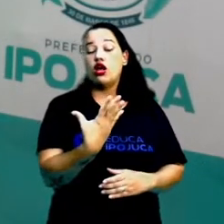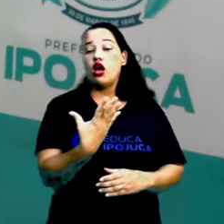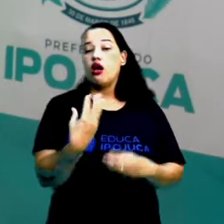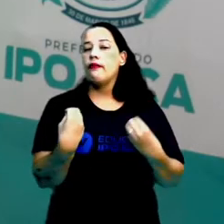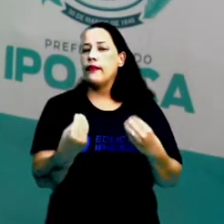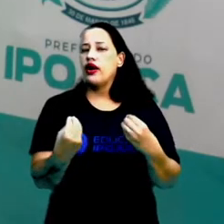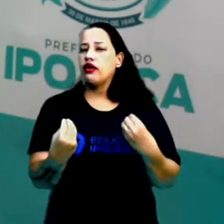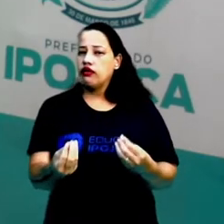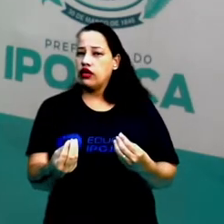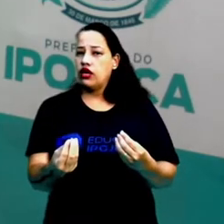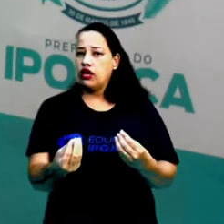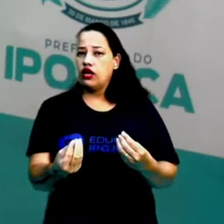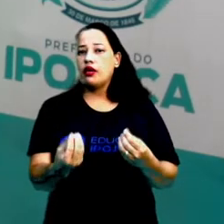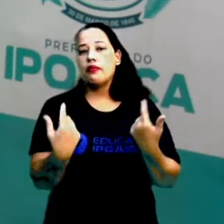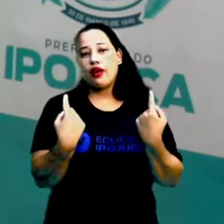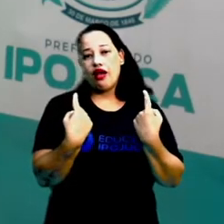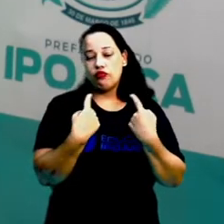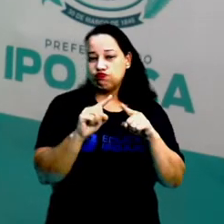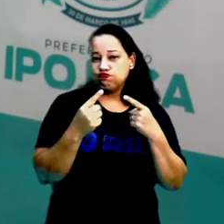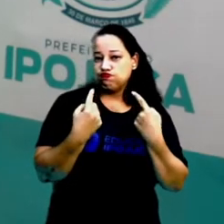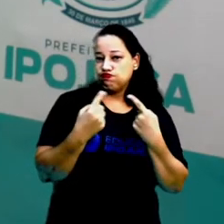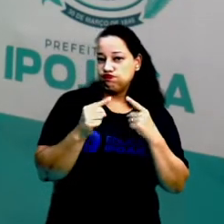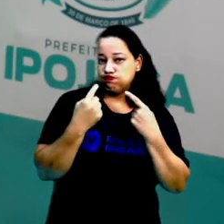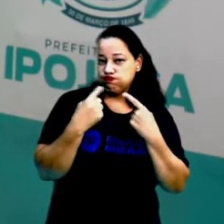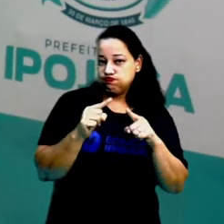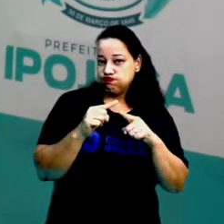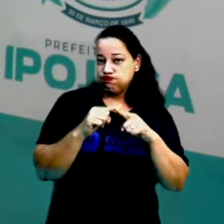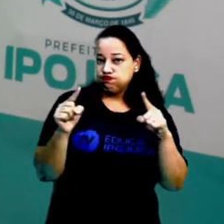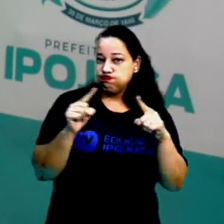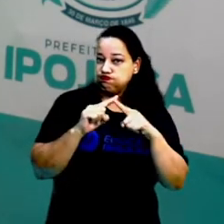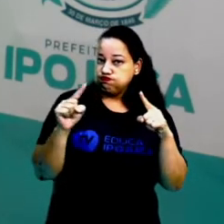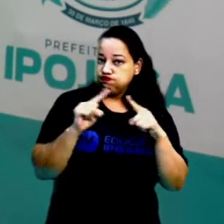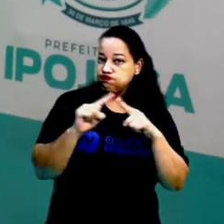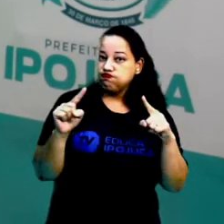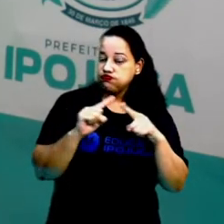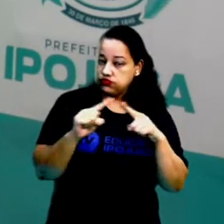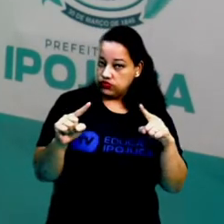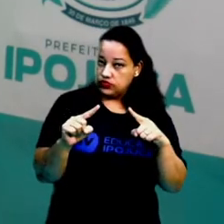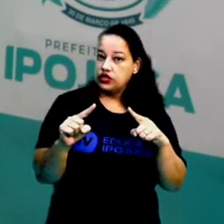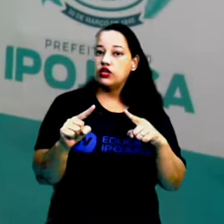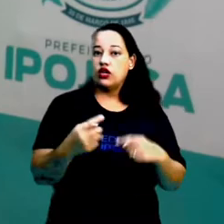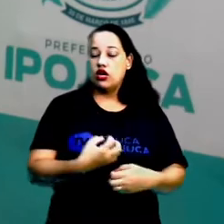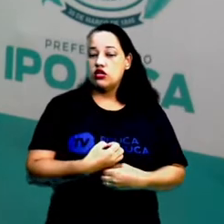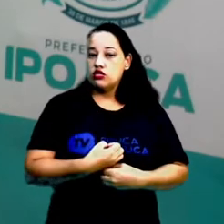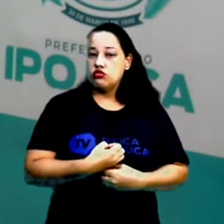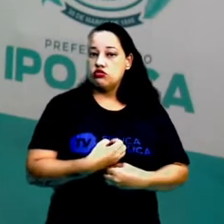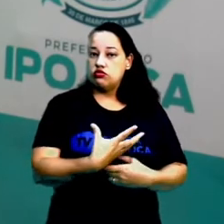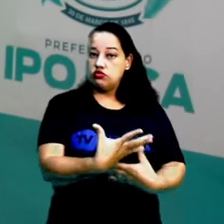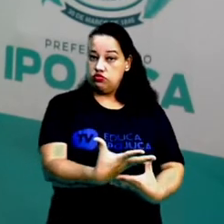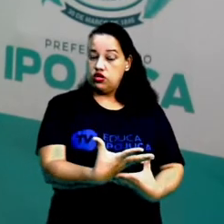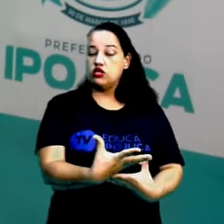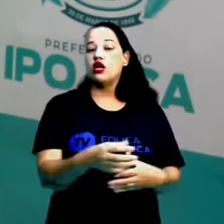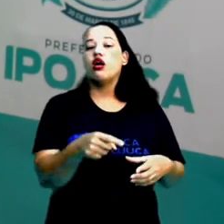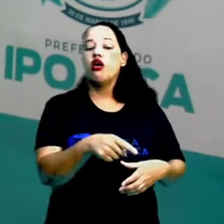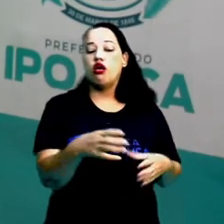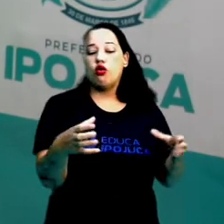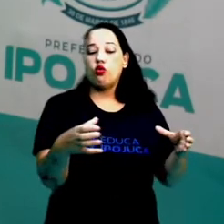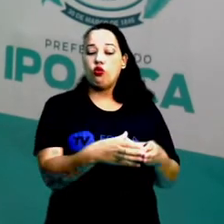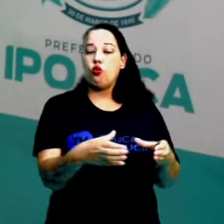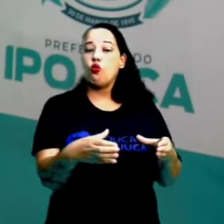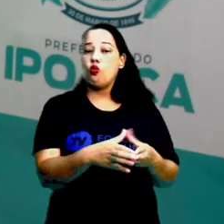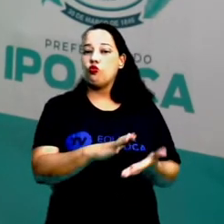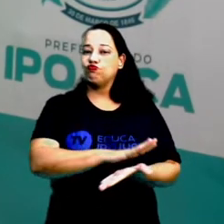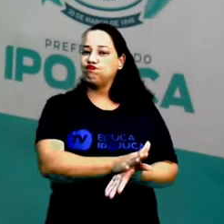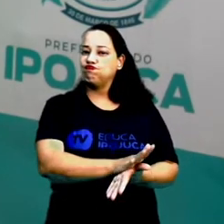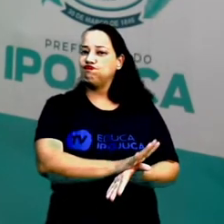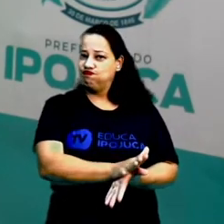como é que eu vou dizer, criticar e expressar uma classe que é oprimida de alguma